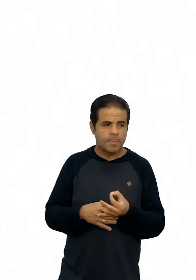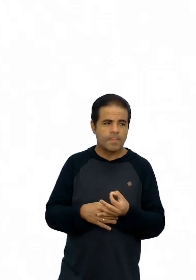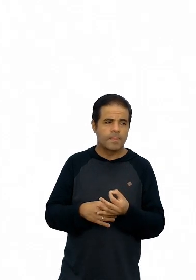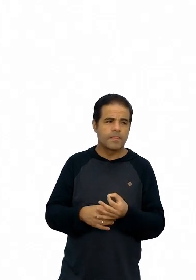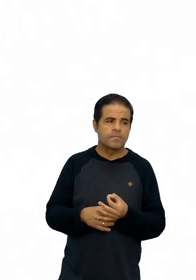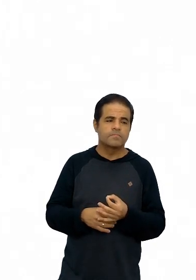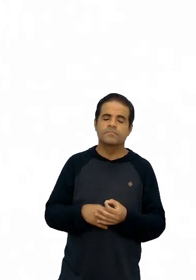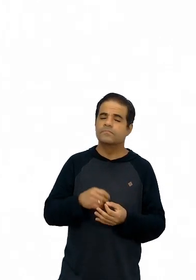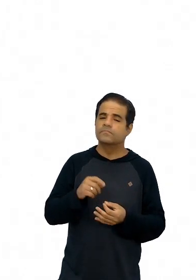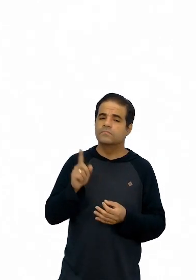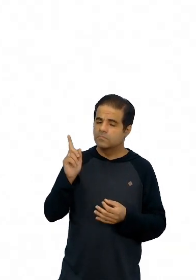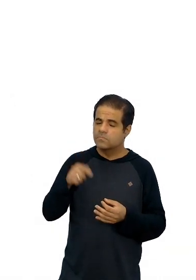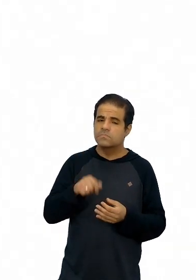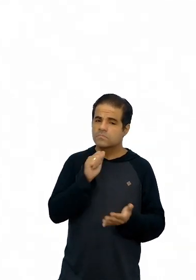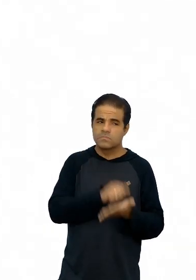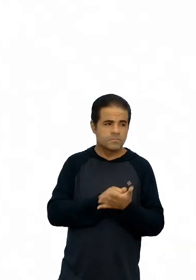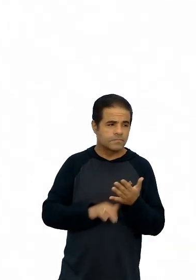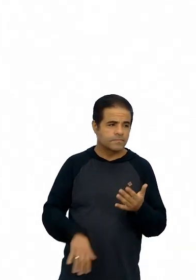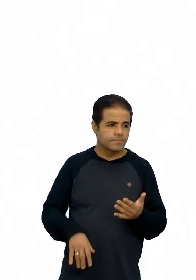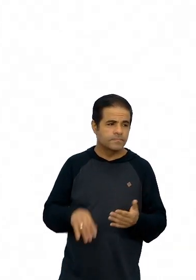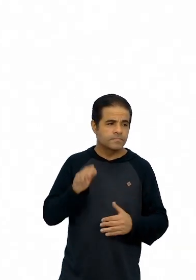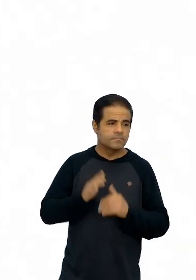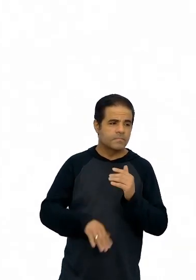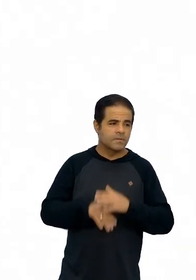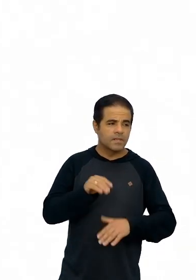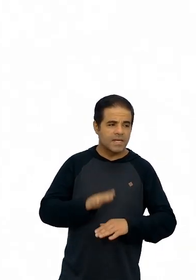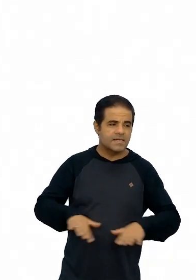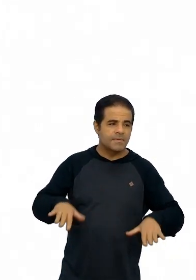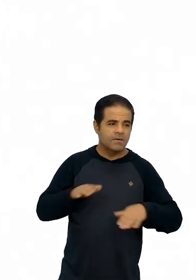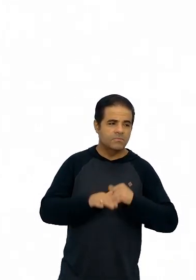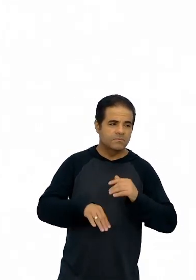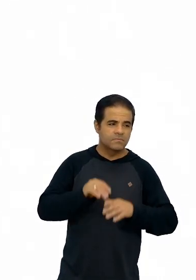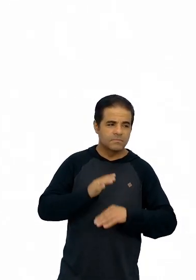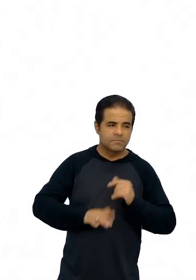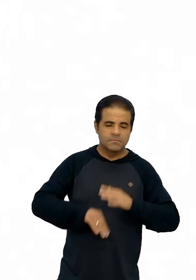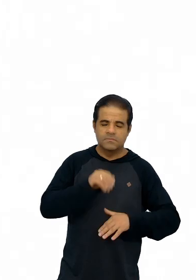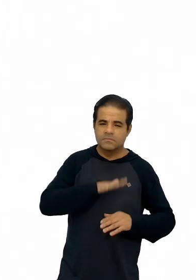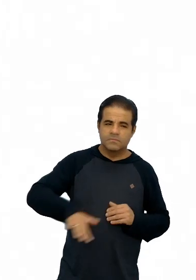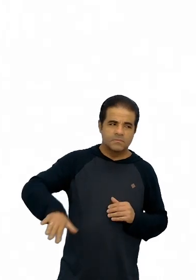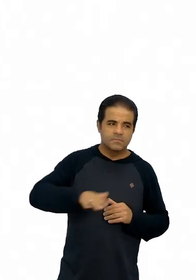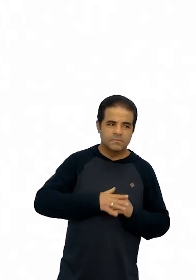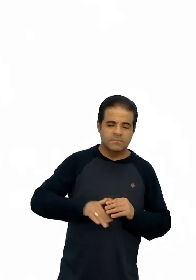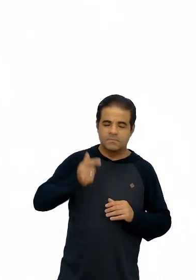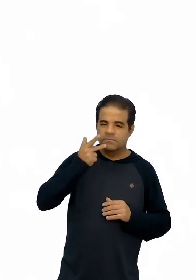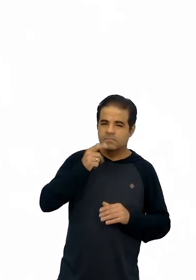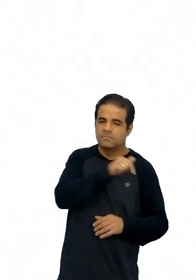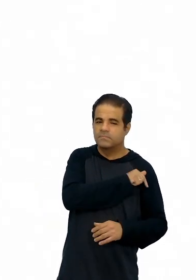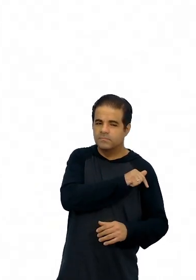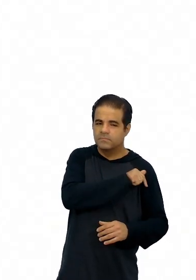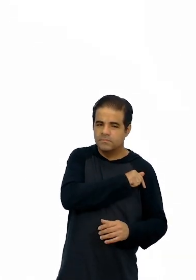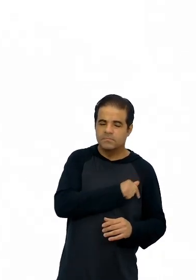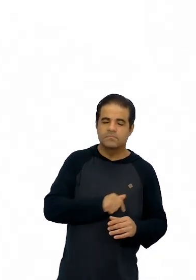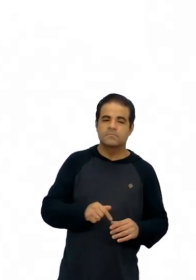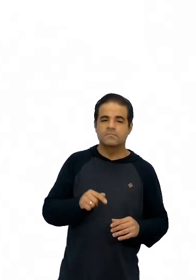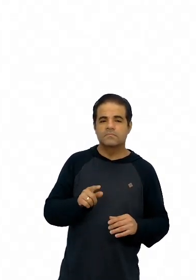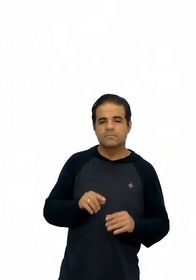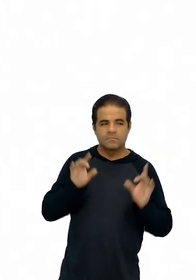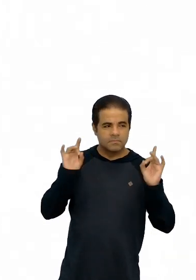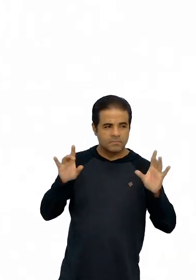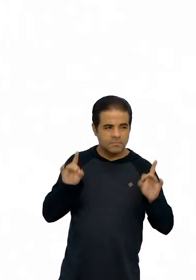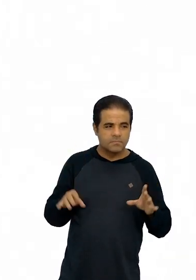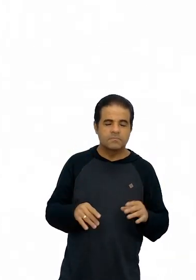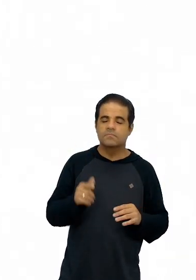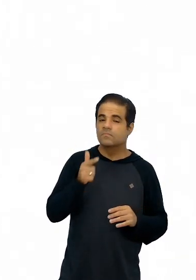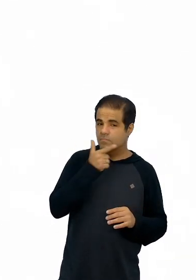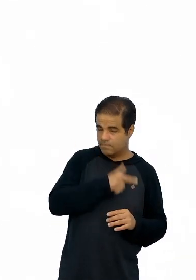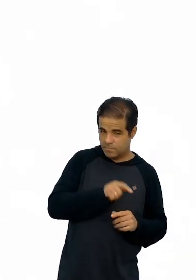De repente vocês falam, e tal atividade? Vocês conseguiram realizar? E às vezes, como é sétimo ano, a gente pode ser mais específico. Vocês